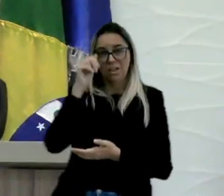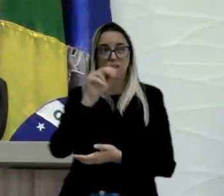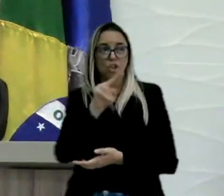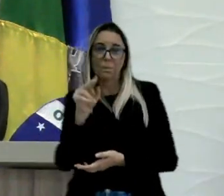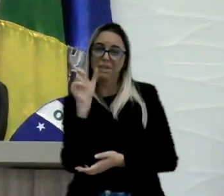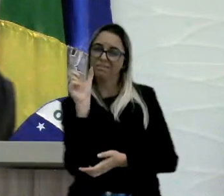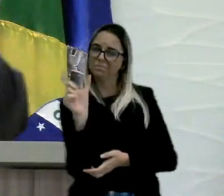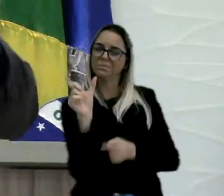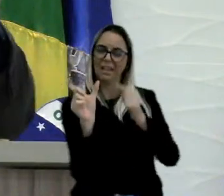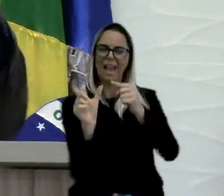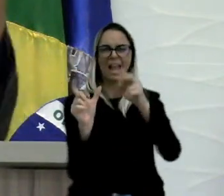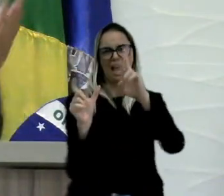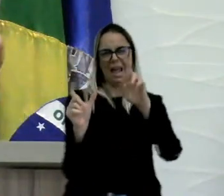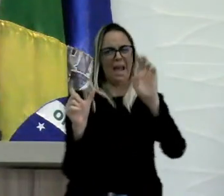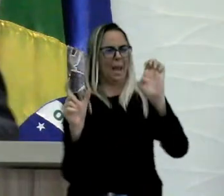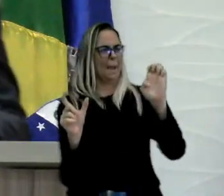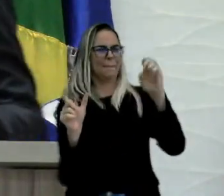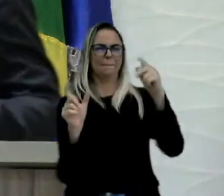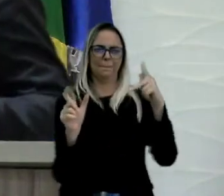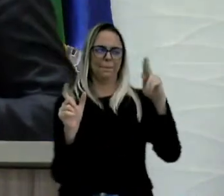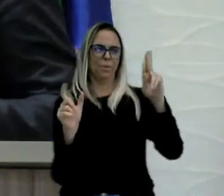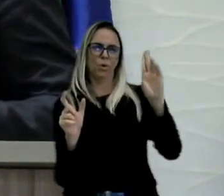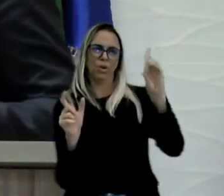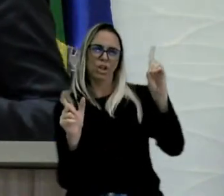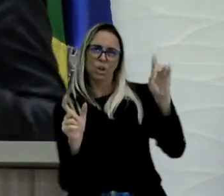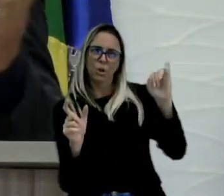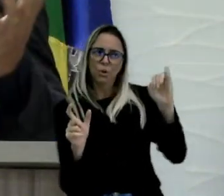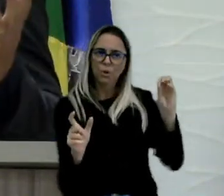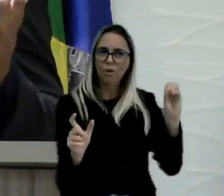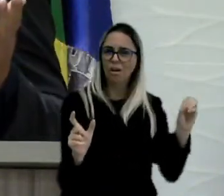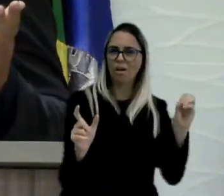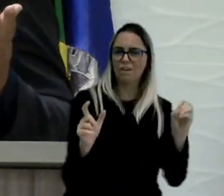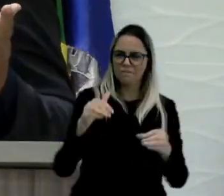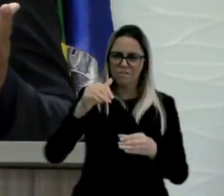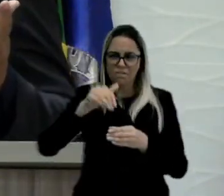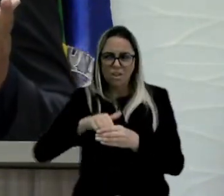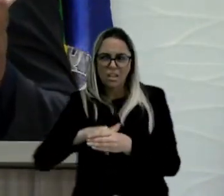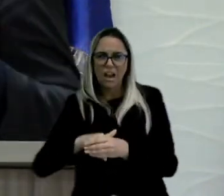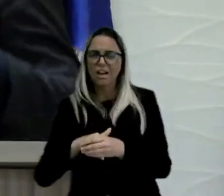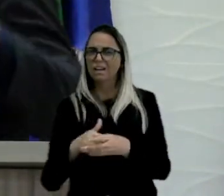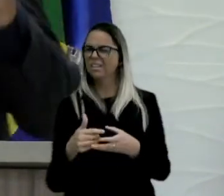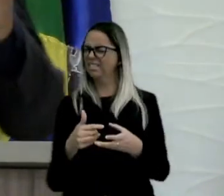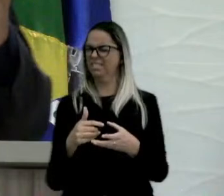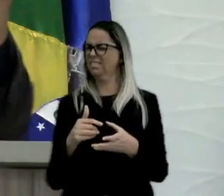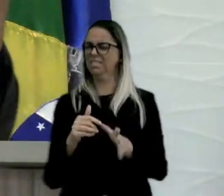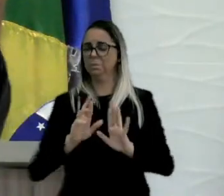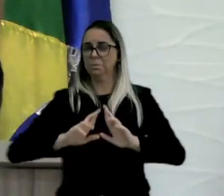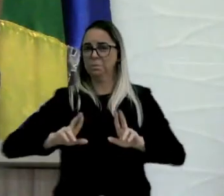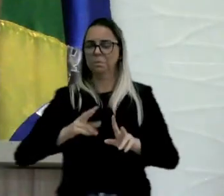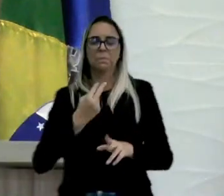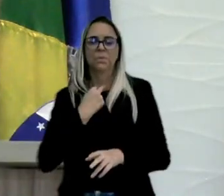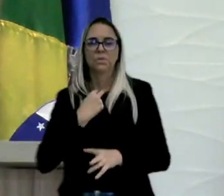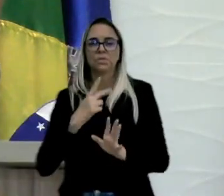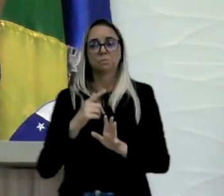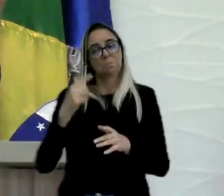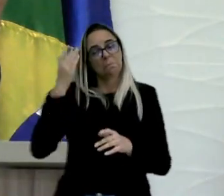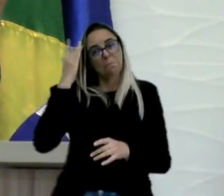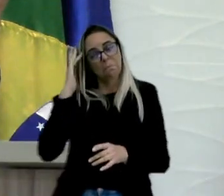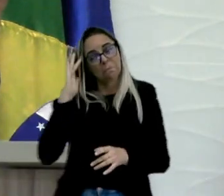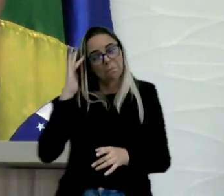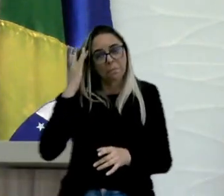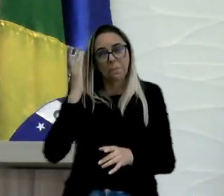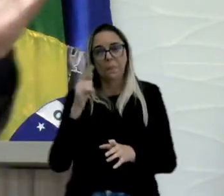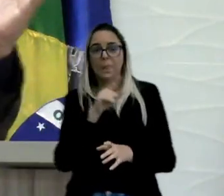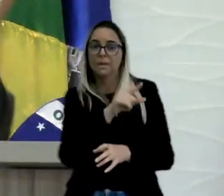né Tem um sentido tão pejorativo que não pode nem votar mas é assim mesmo né Cada um tem um entendimento